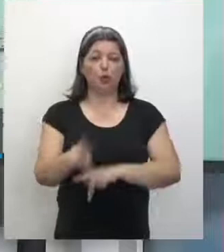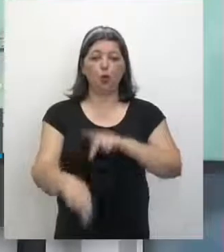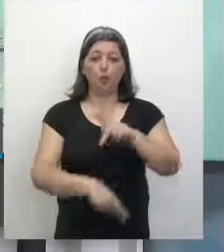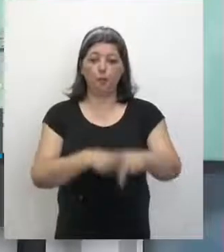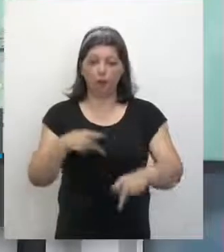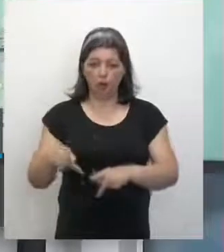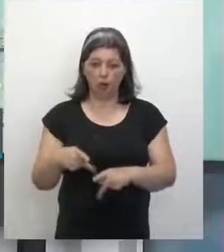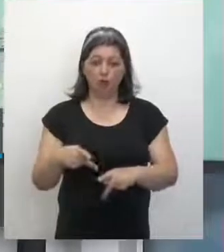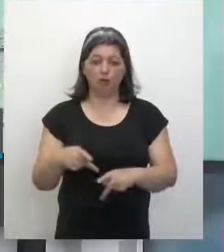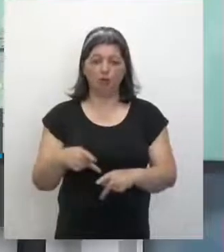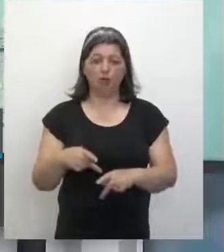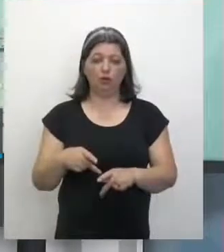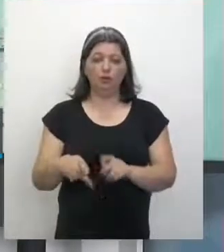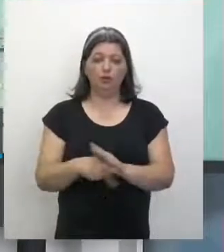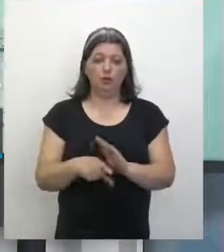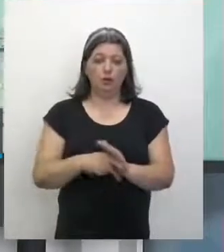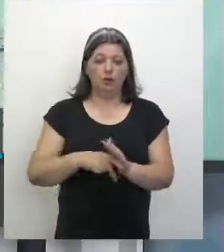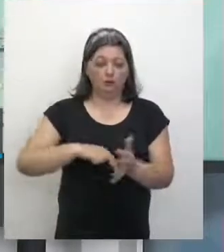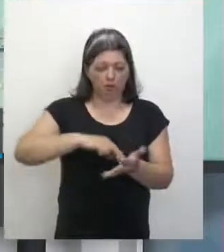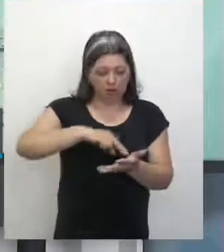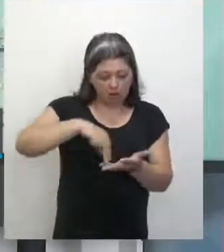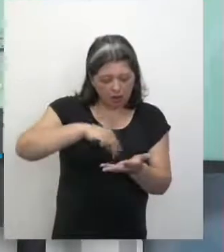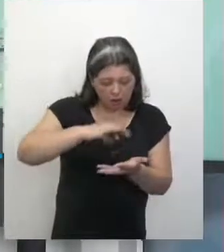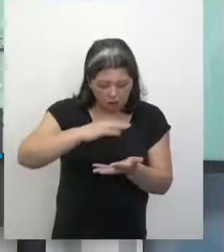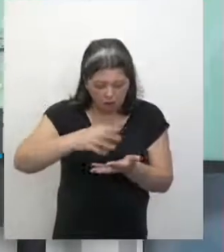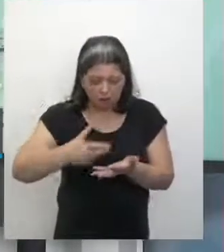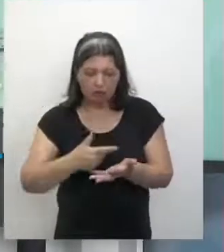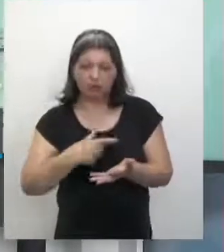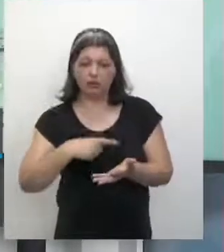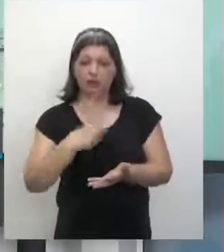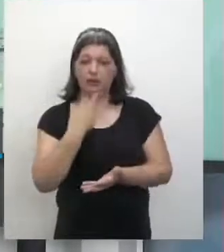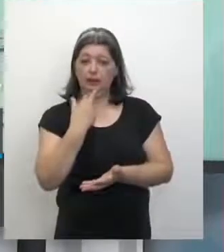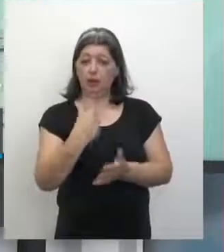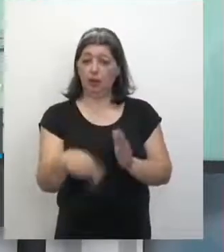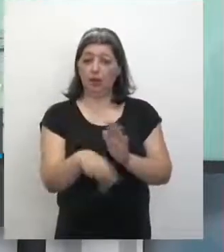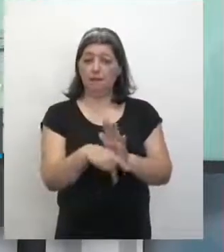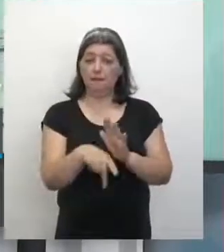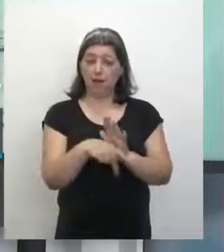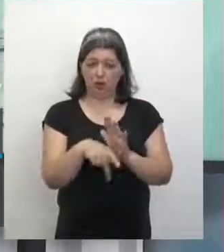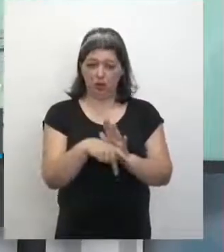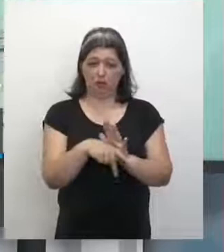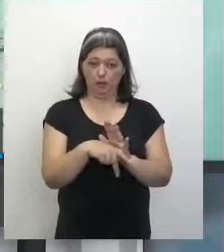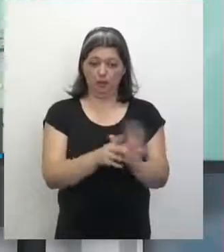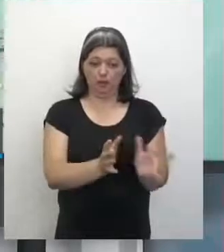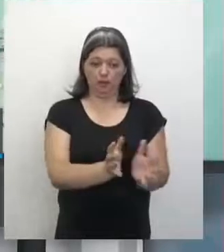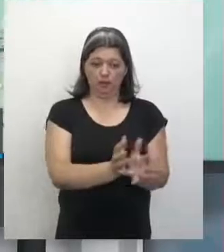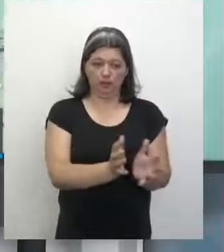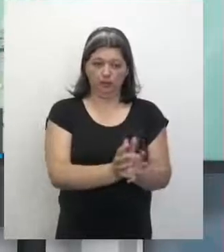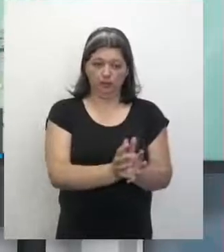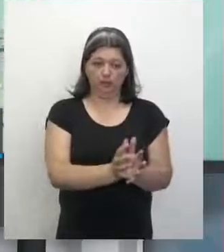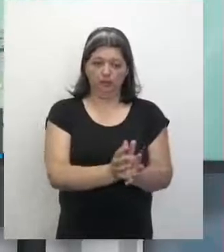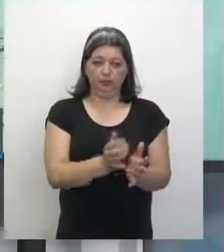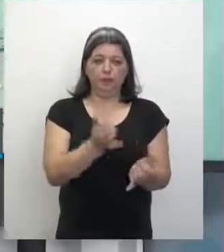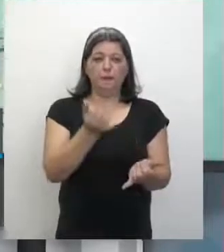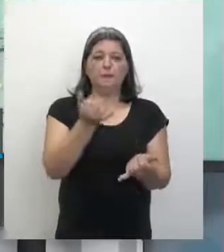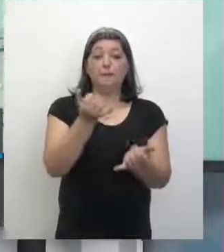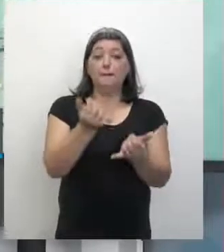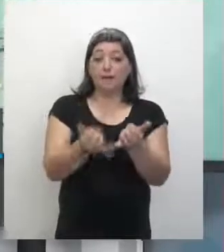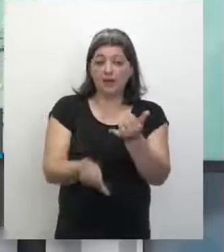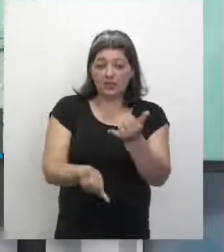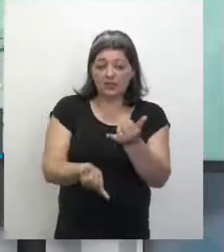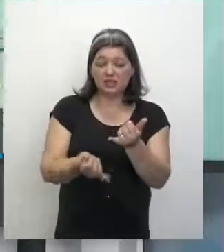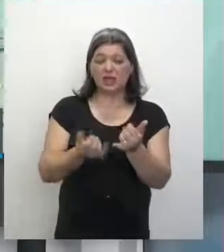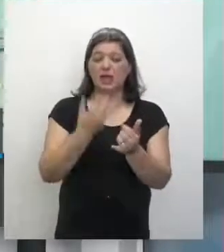povo muito fechado, ele tem uma língua, né, que é parecida com a língua na Índia,